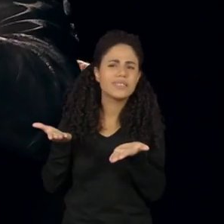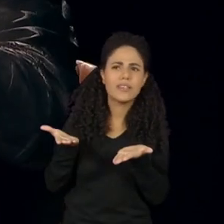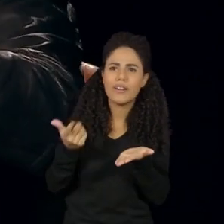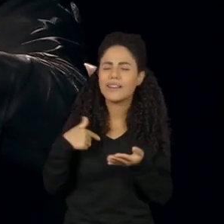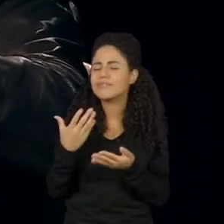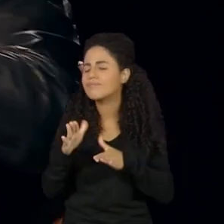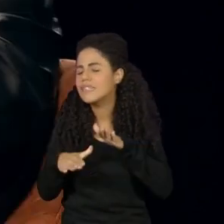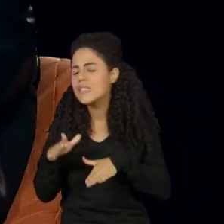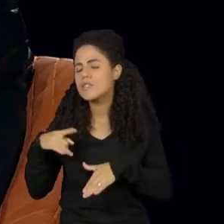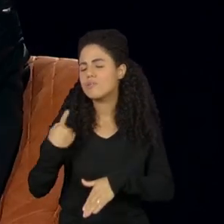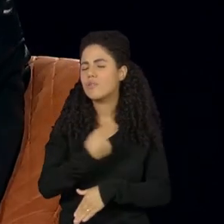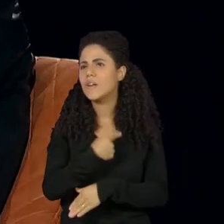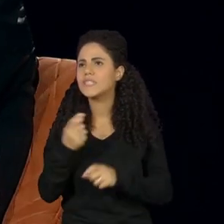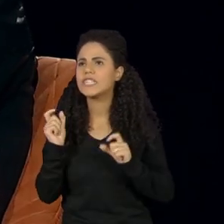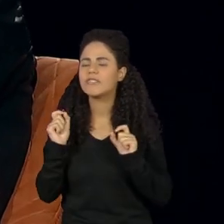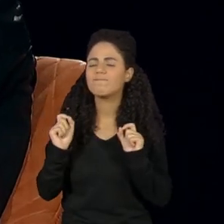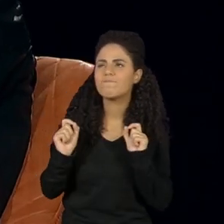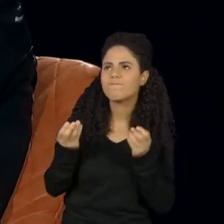acabava...